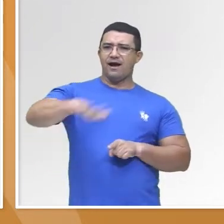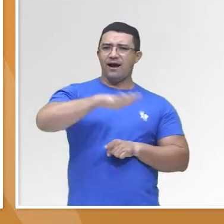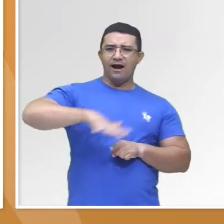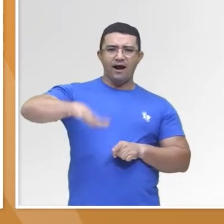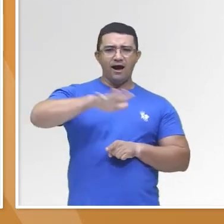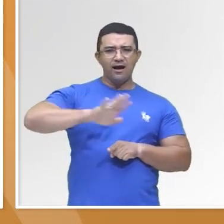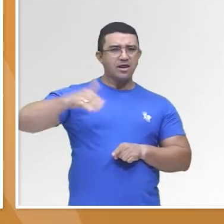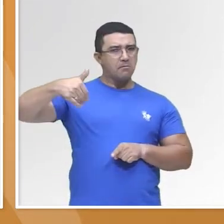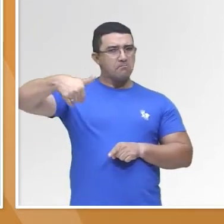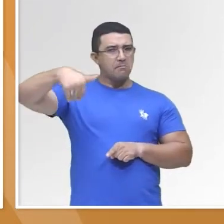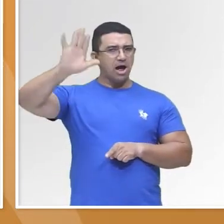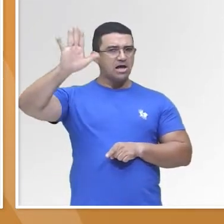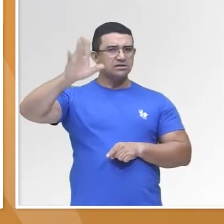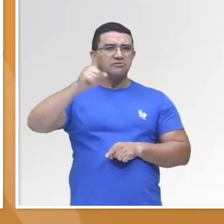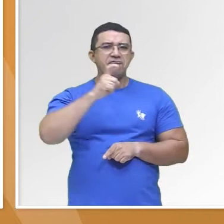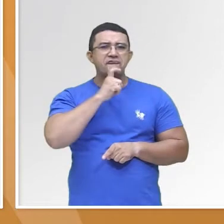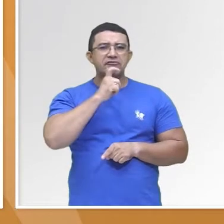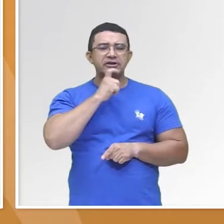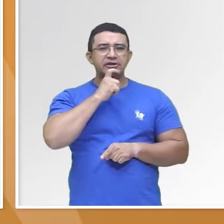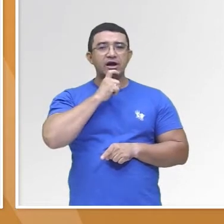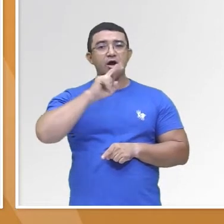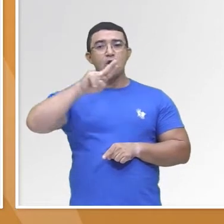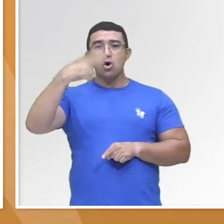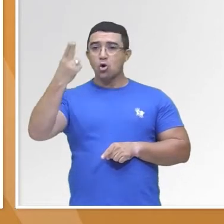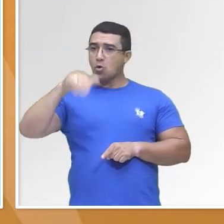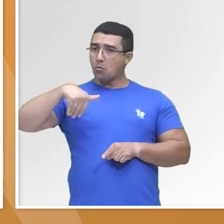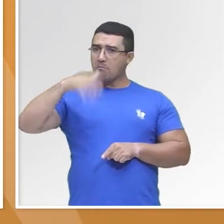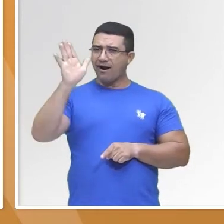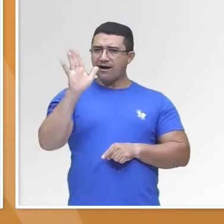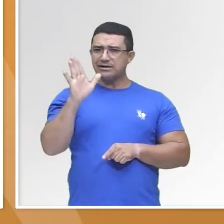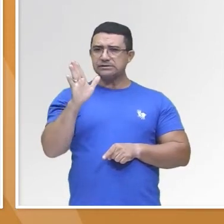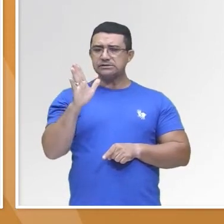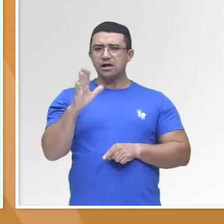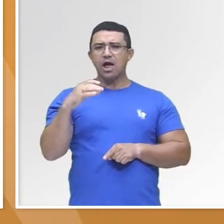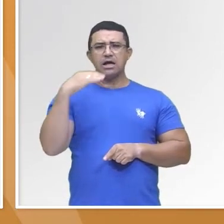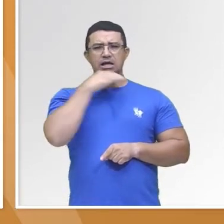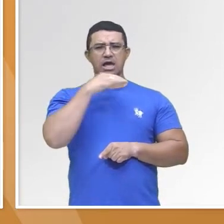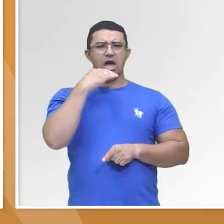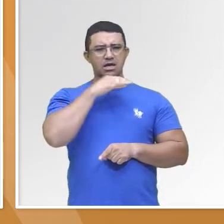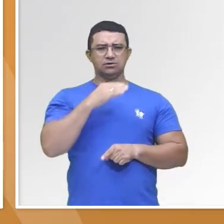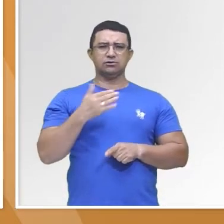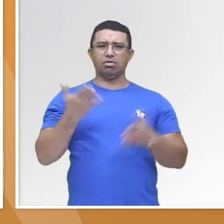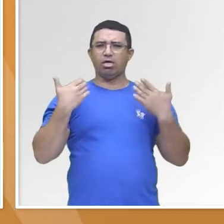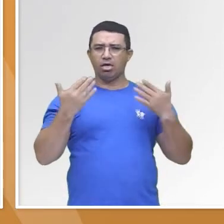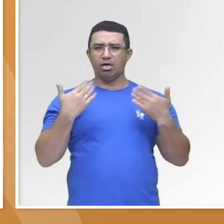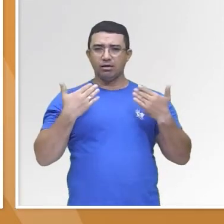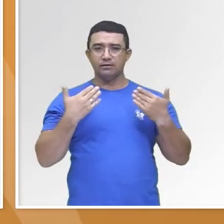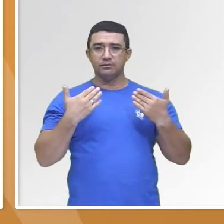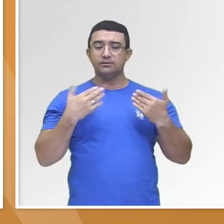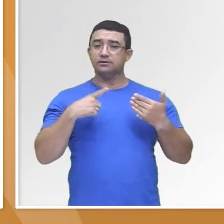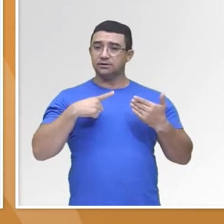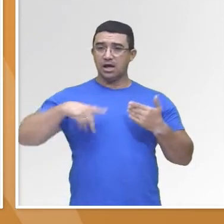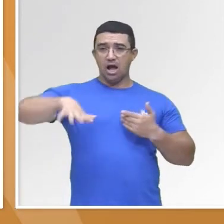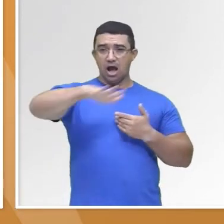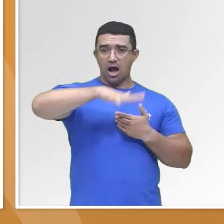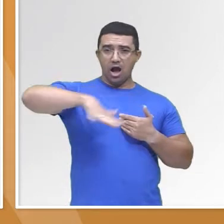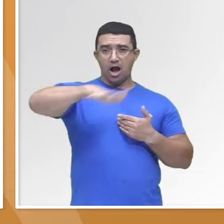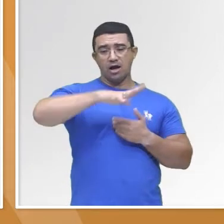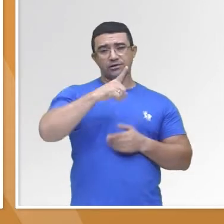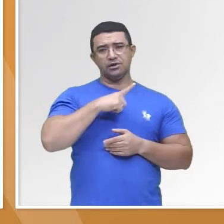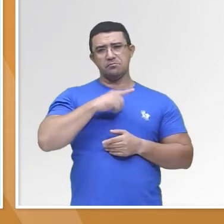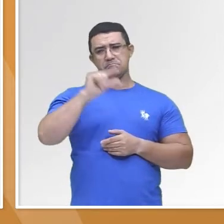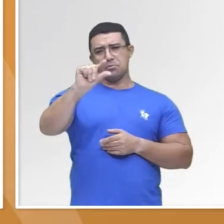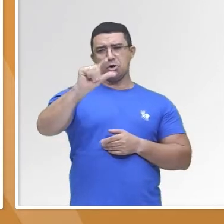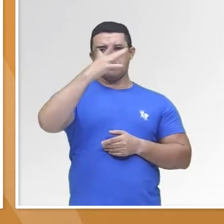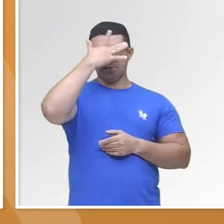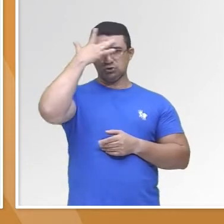nas áreas desérticas, né, ou seja, nas áreas mais quentes, nós já vamos ter aí áreas menos